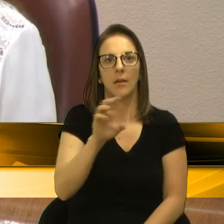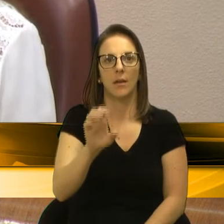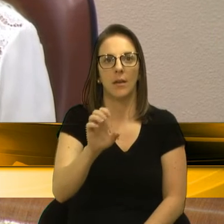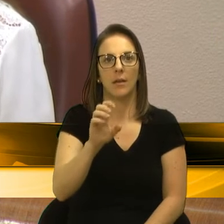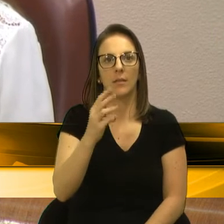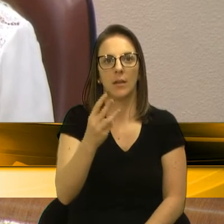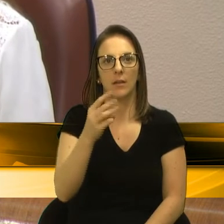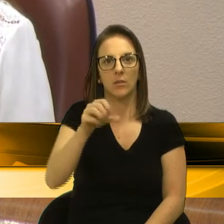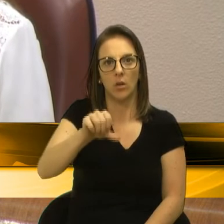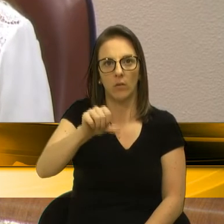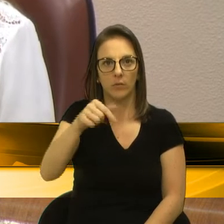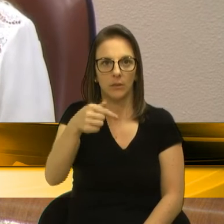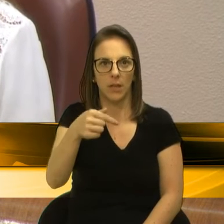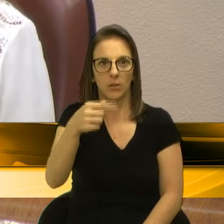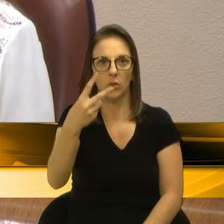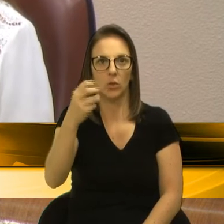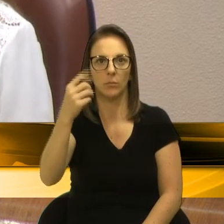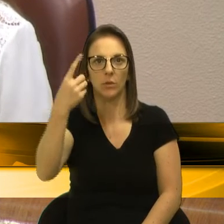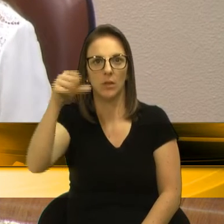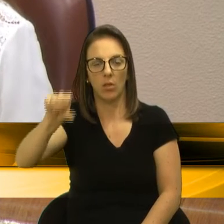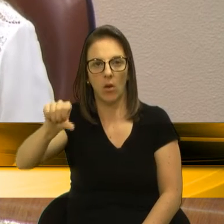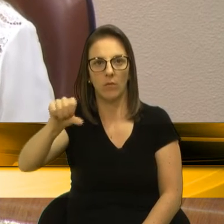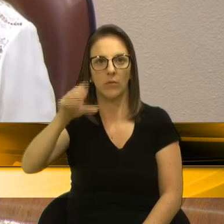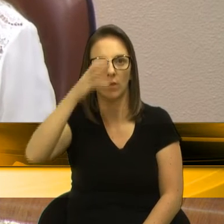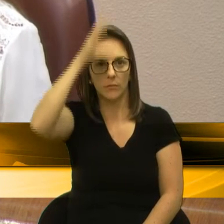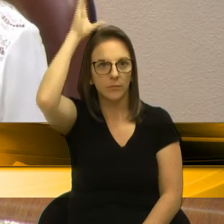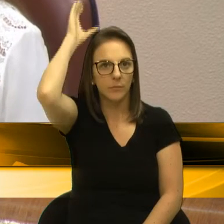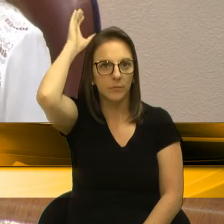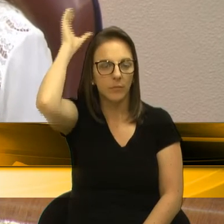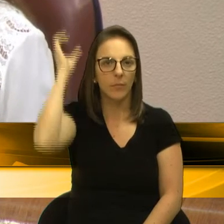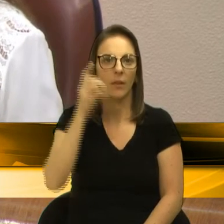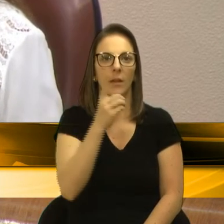DE/397/2019 do senhor Ricardo Fabres de Abreu.